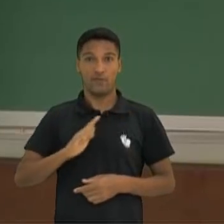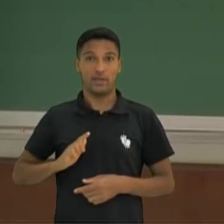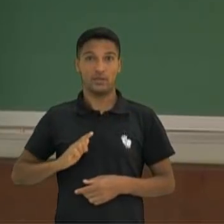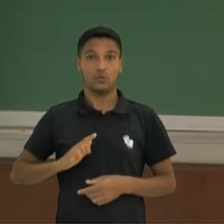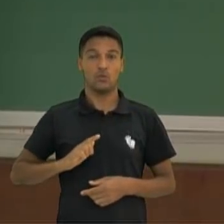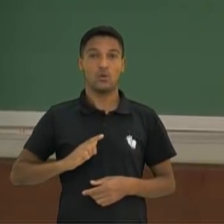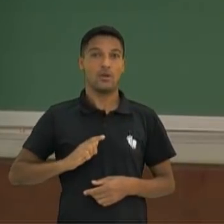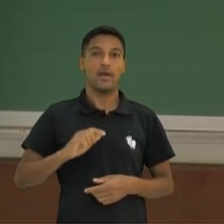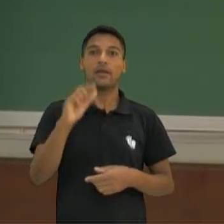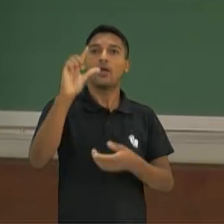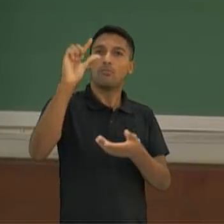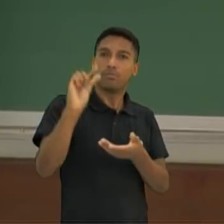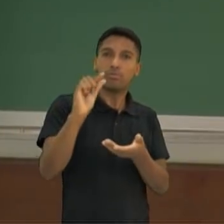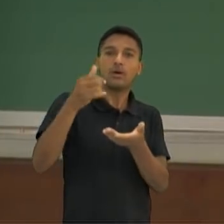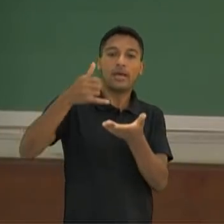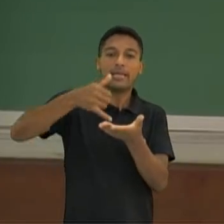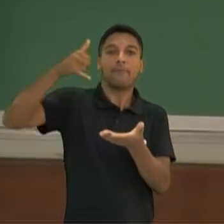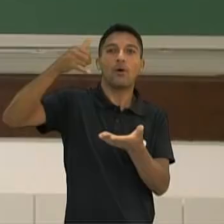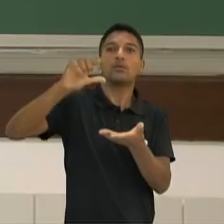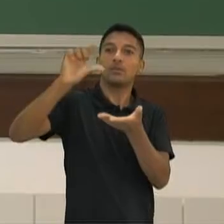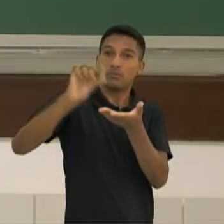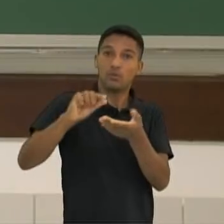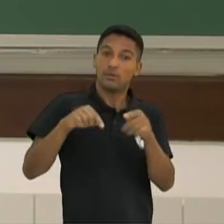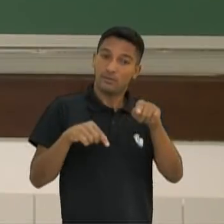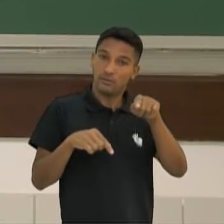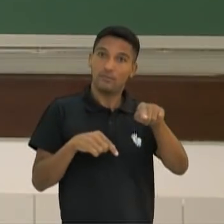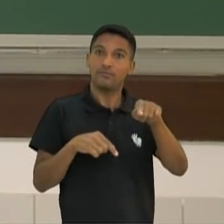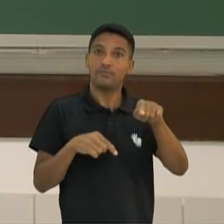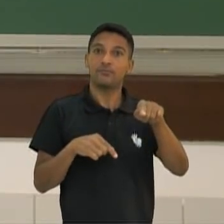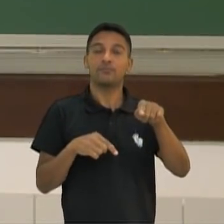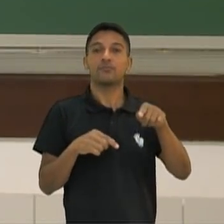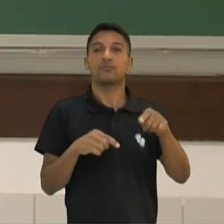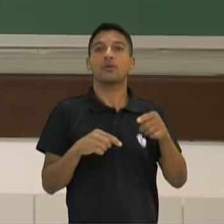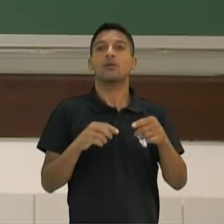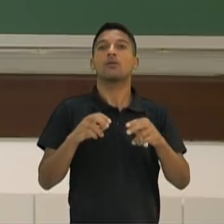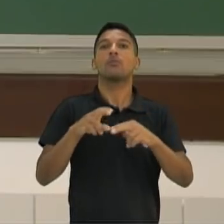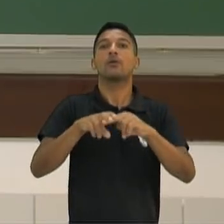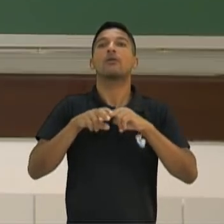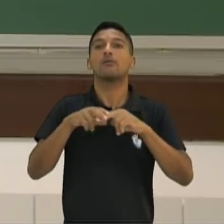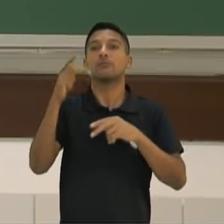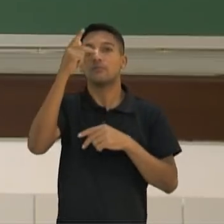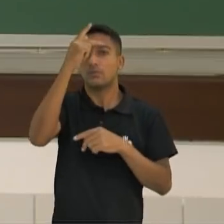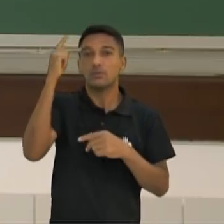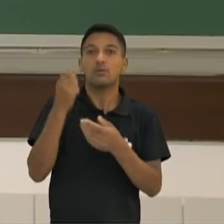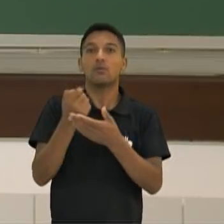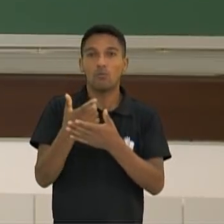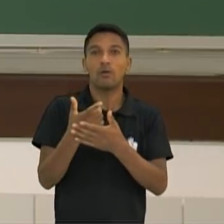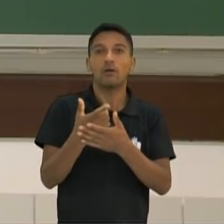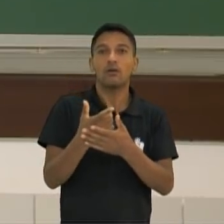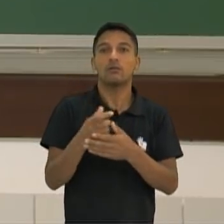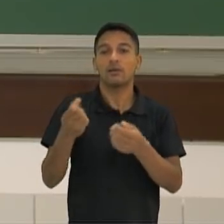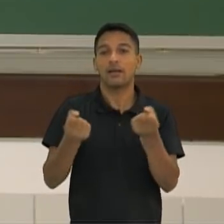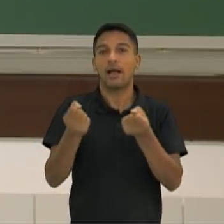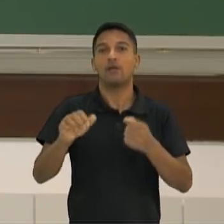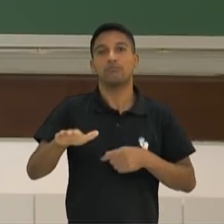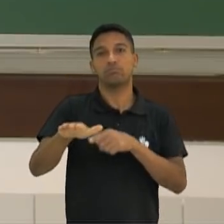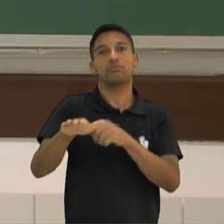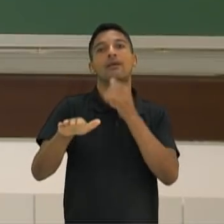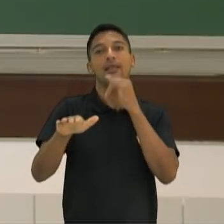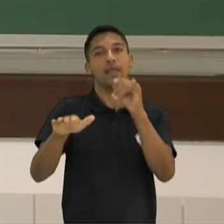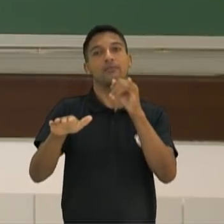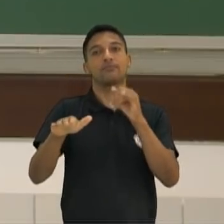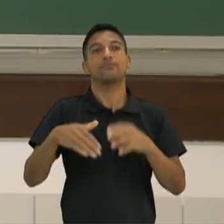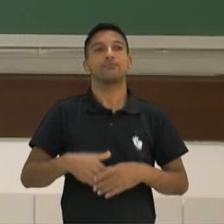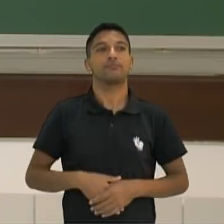Na Argentina, também houve uma diminuição da taxação de impostos na aquisição de automóveis de 35%